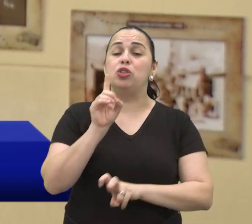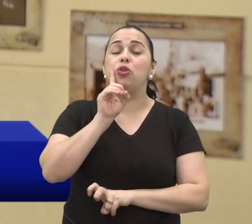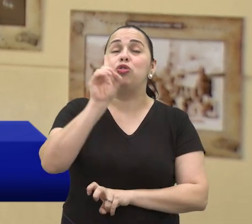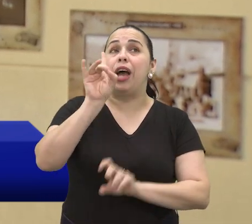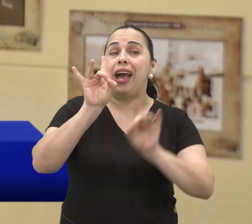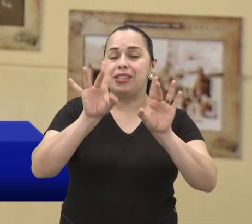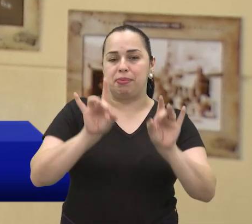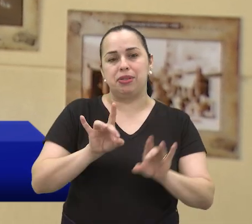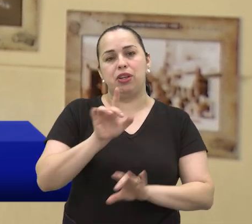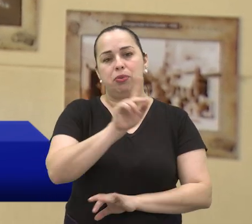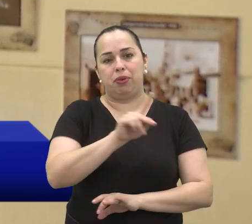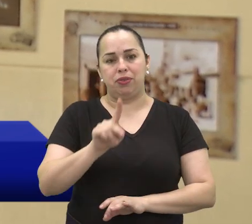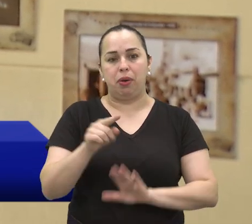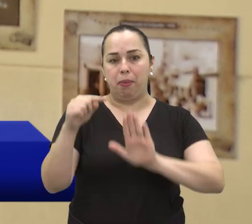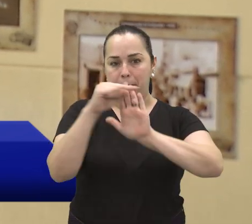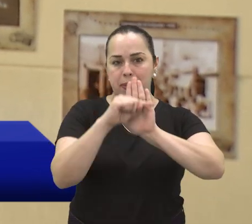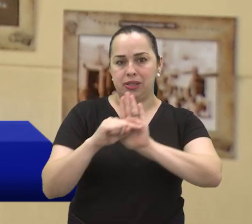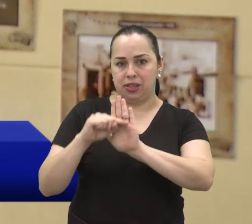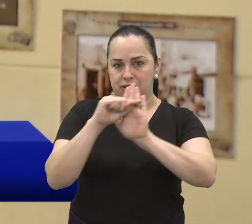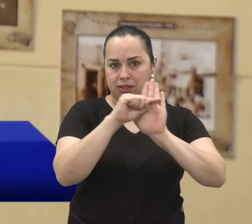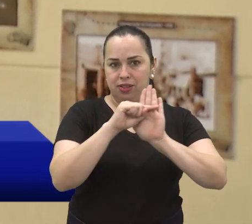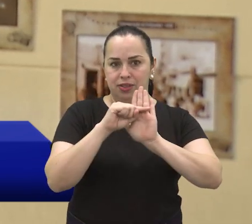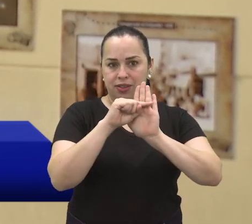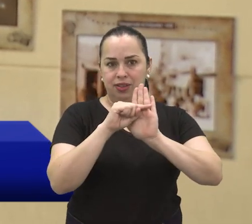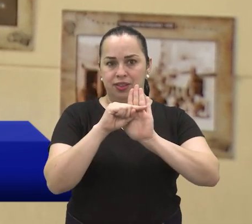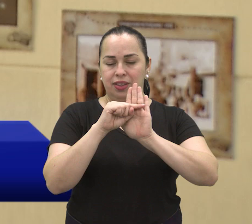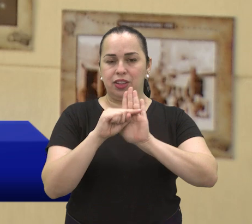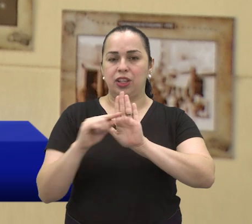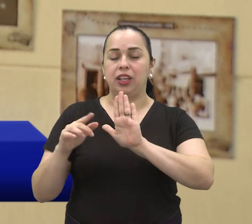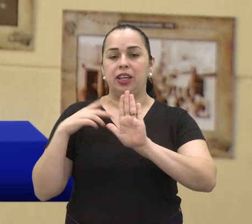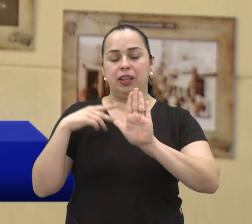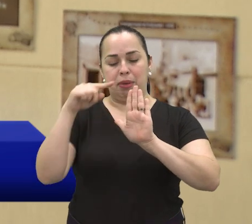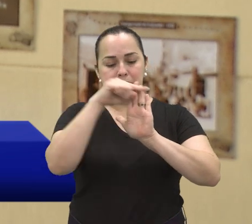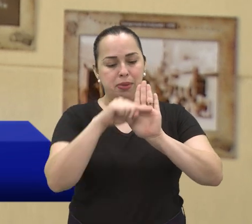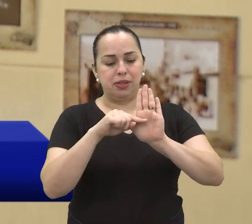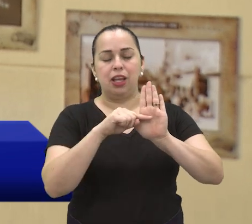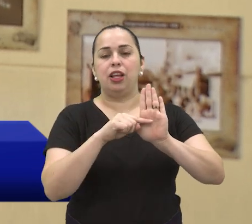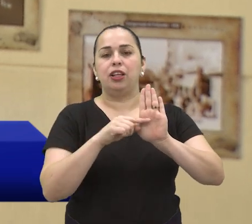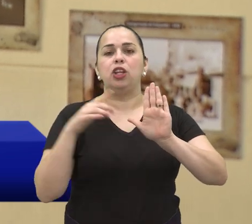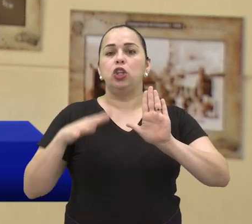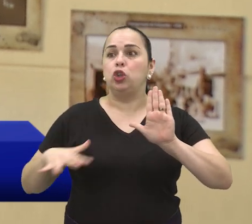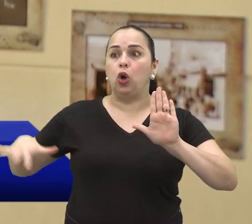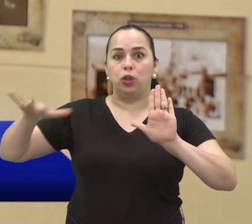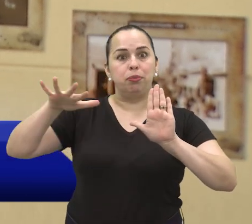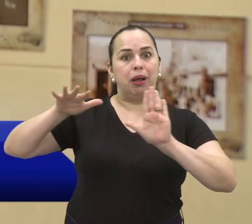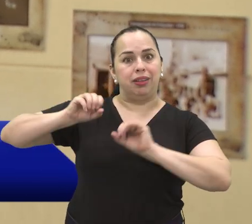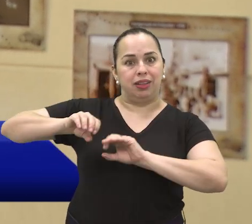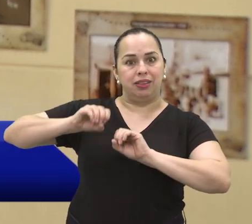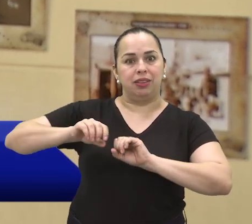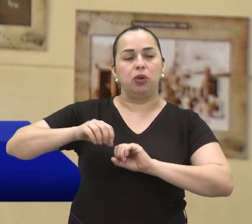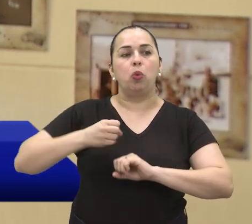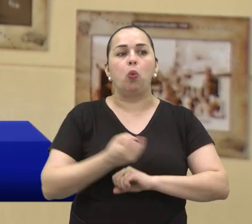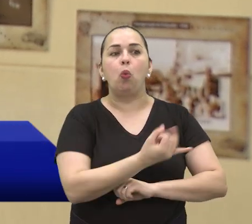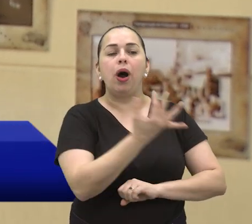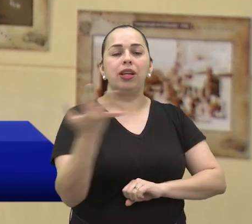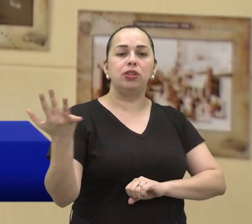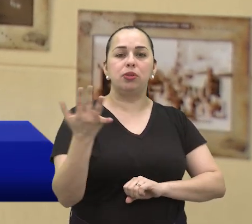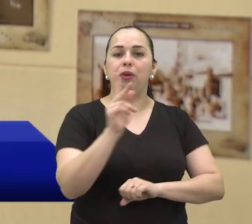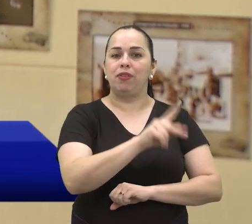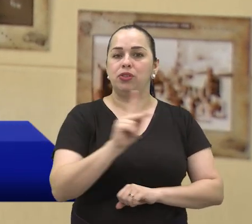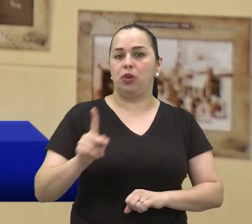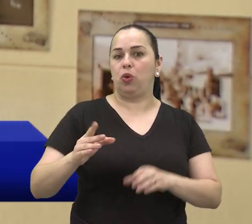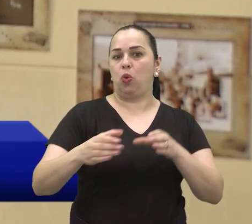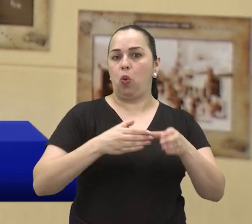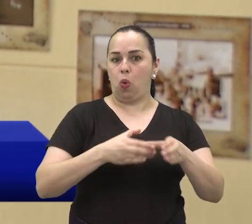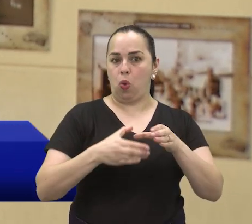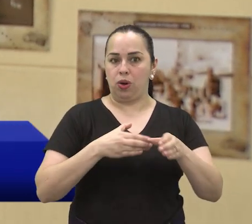dos Professores, uma pesquisa que foi feita pelo Todos pela Educação mostrou que o número de professores concursados na rede